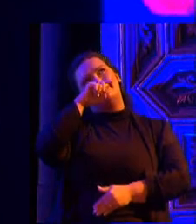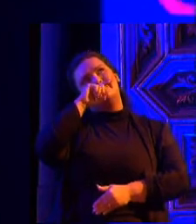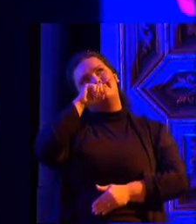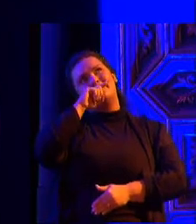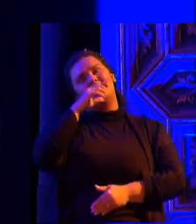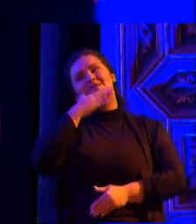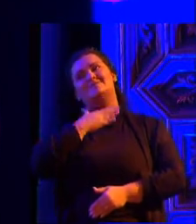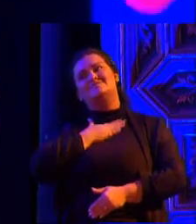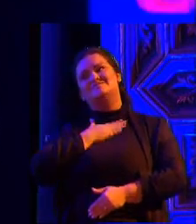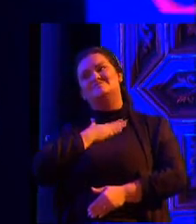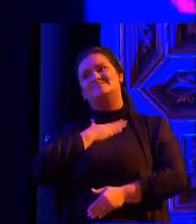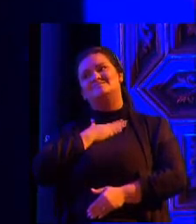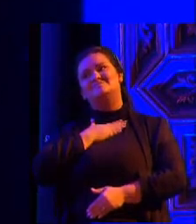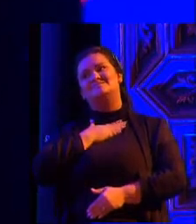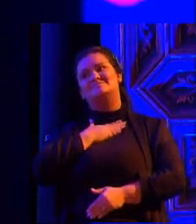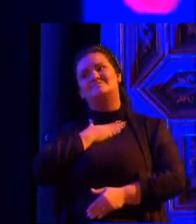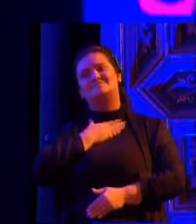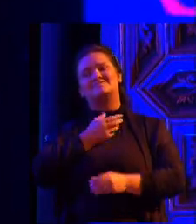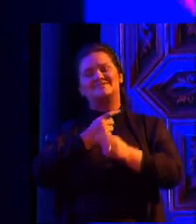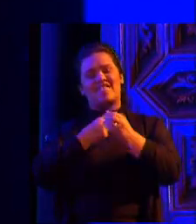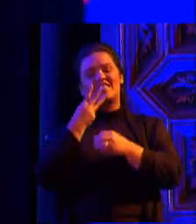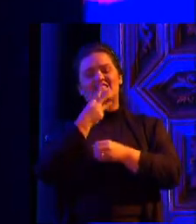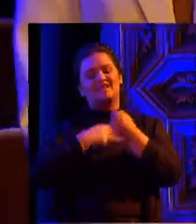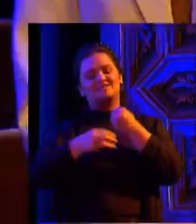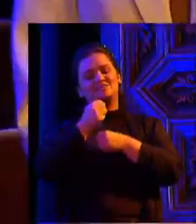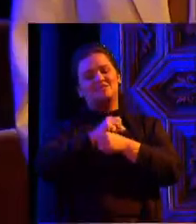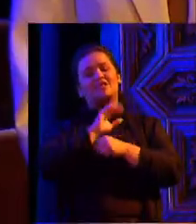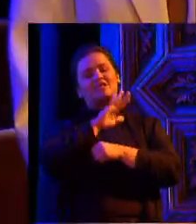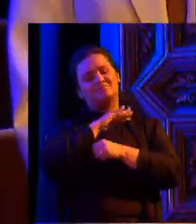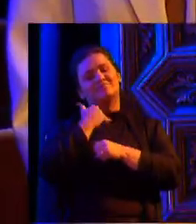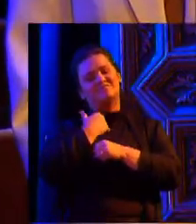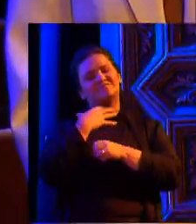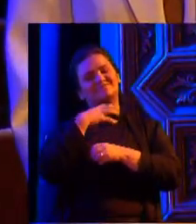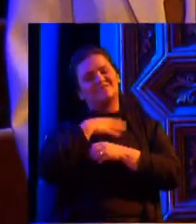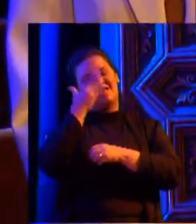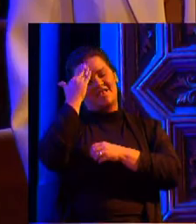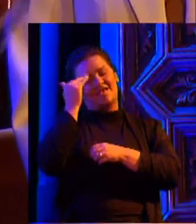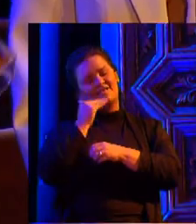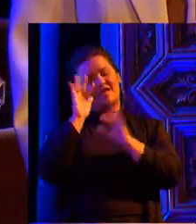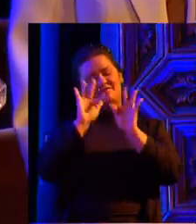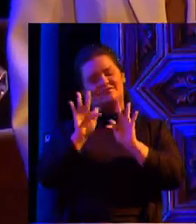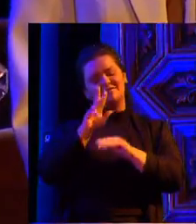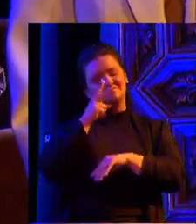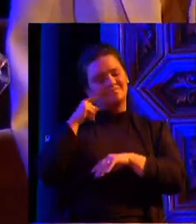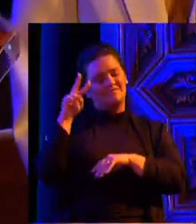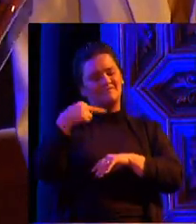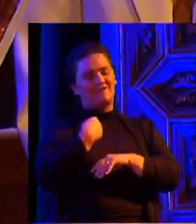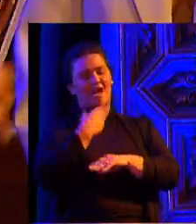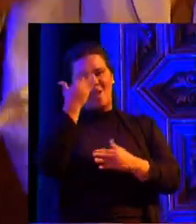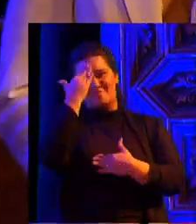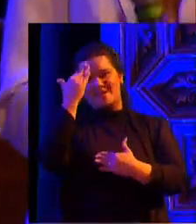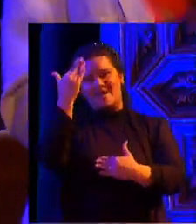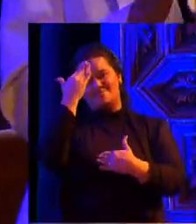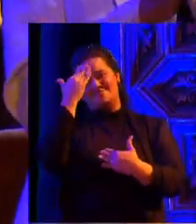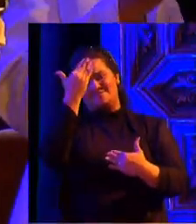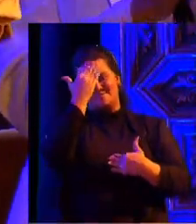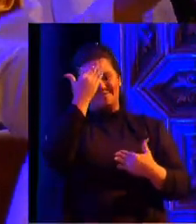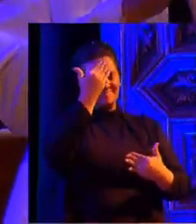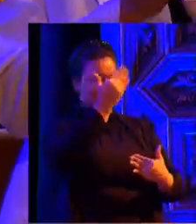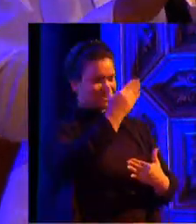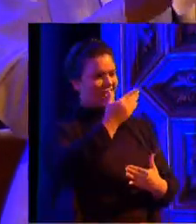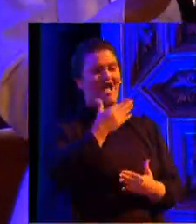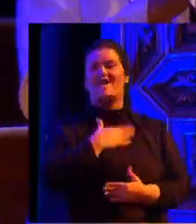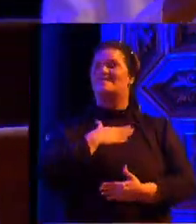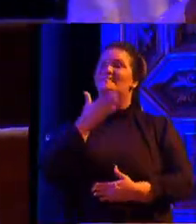deixou uns 3 anos atrás. Ele ia ficar muito feliz de me ver aqui. Muito obrigado. Eu agradecer a Deus, a